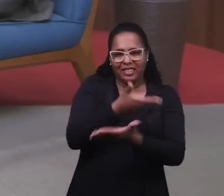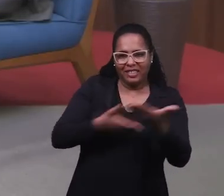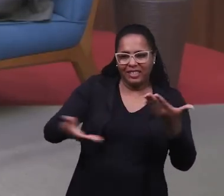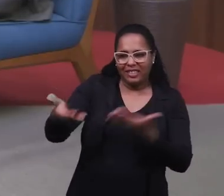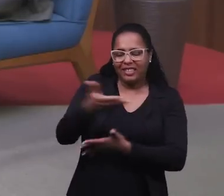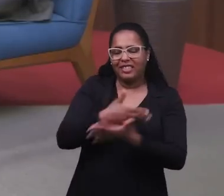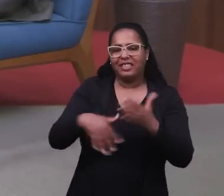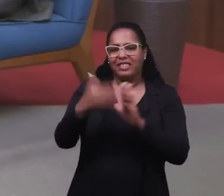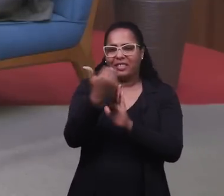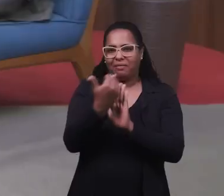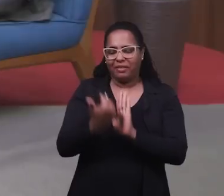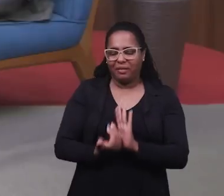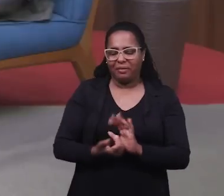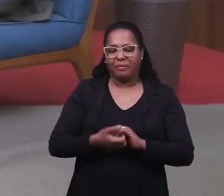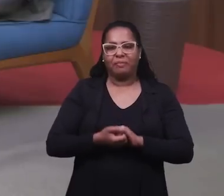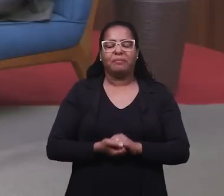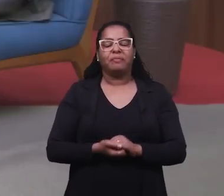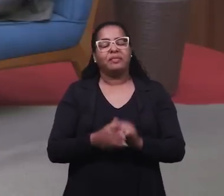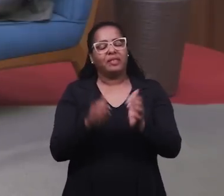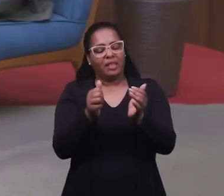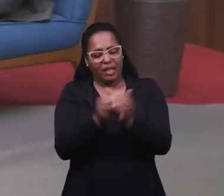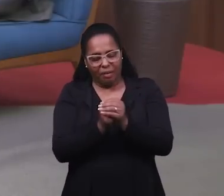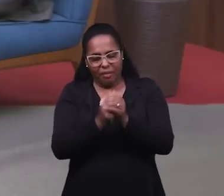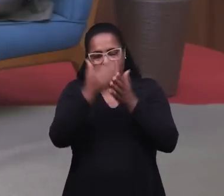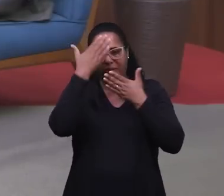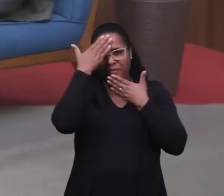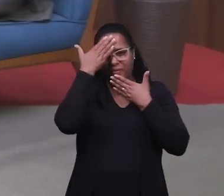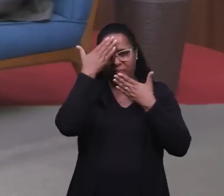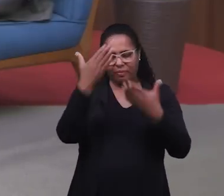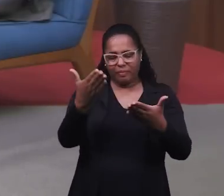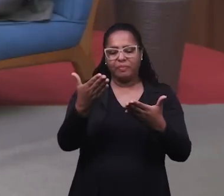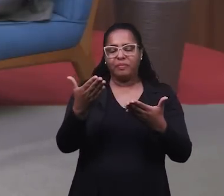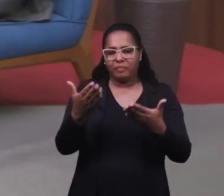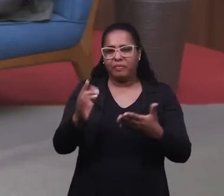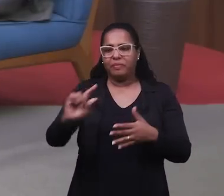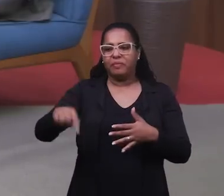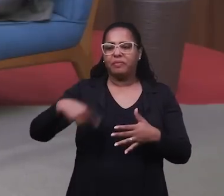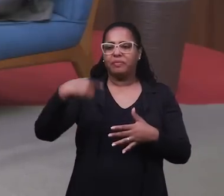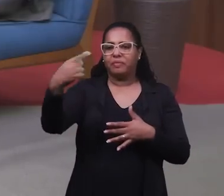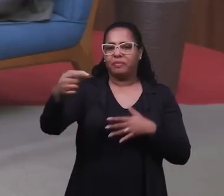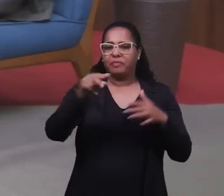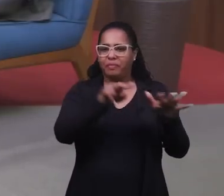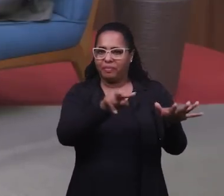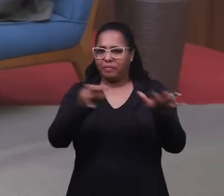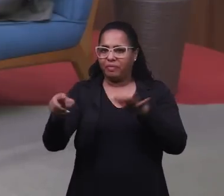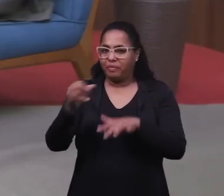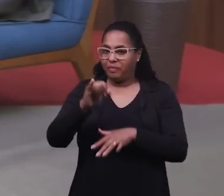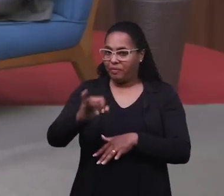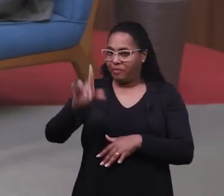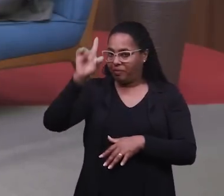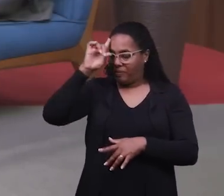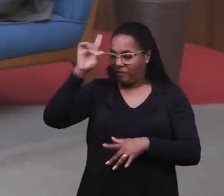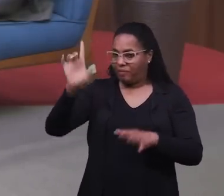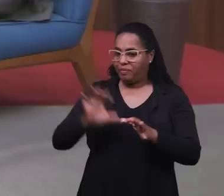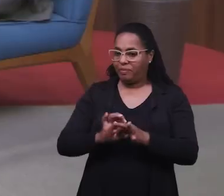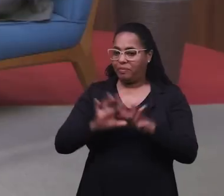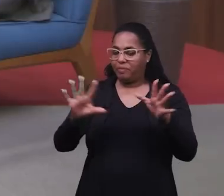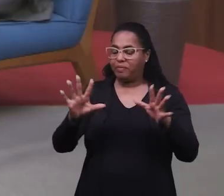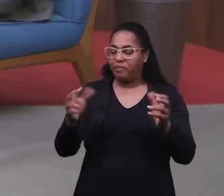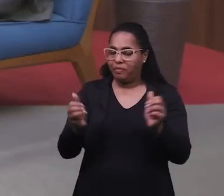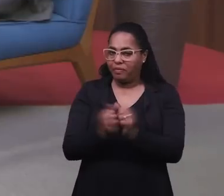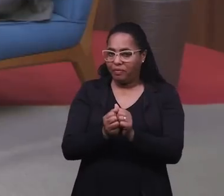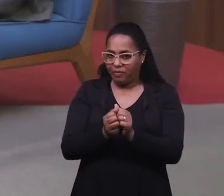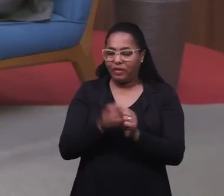estarmos juntos interagindo aqui no nosso programa. Amém, obrigado. Querendo Deus, na próxima semana estaremos juntos